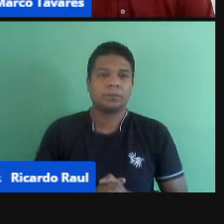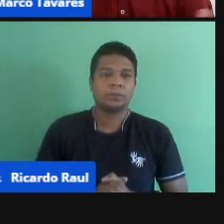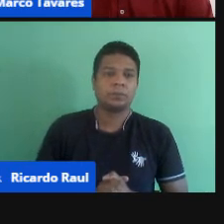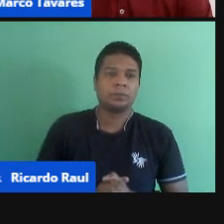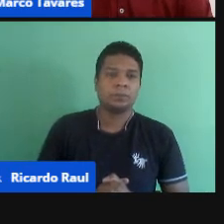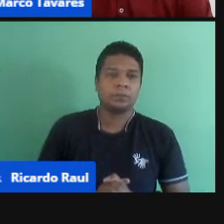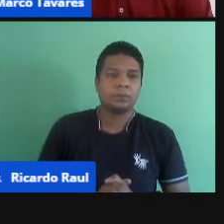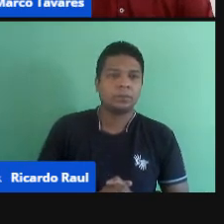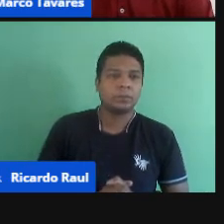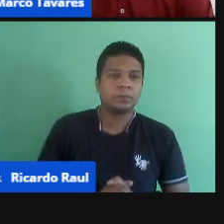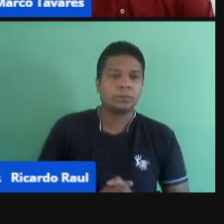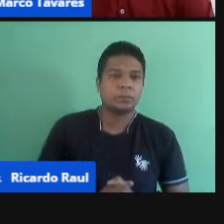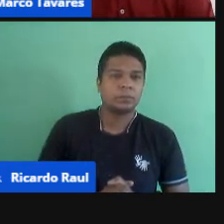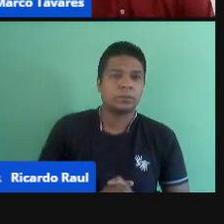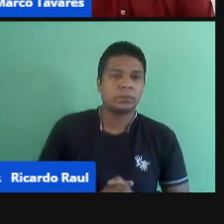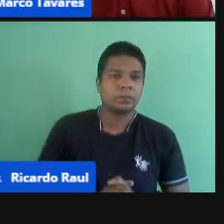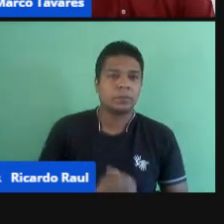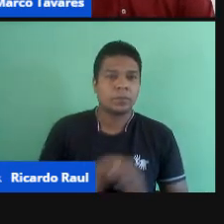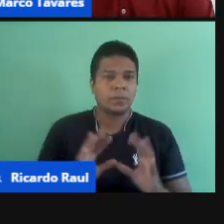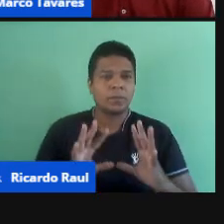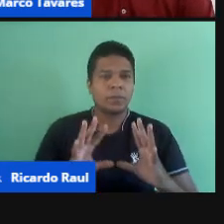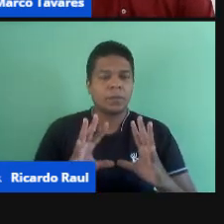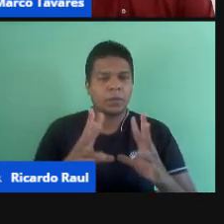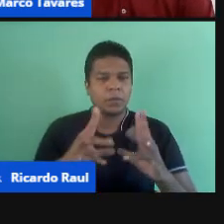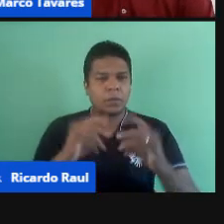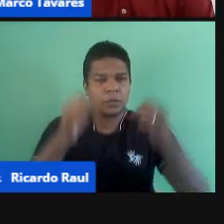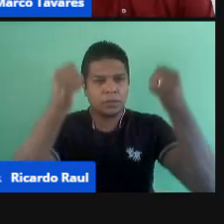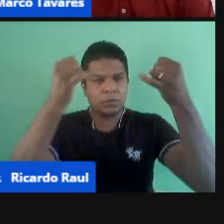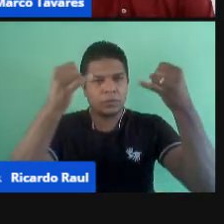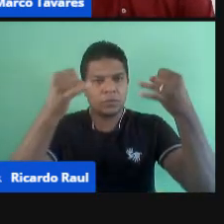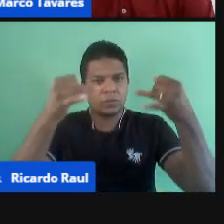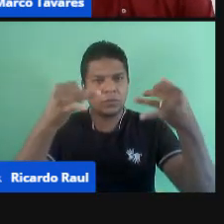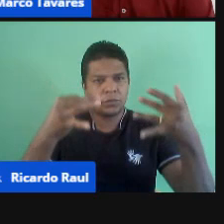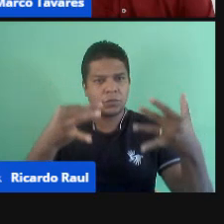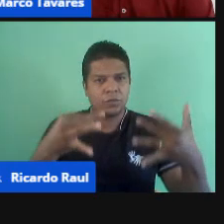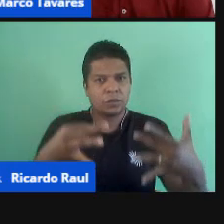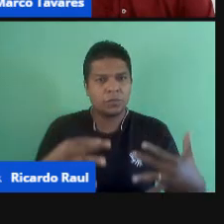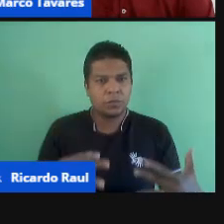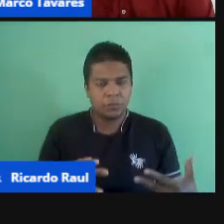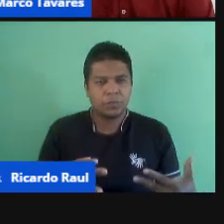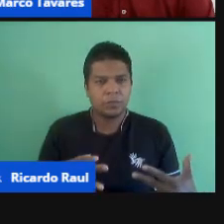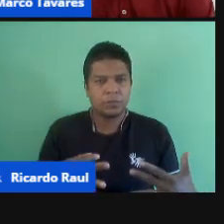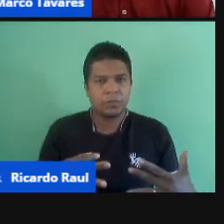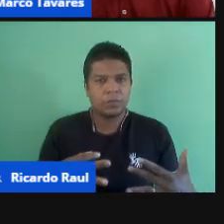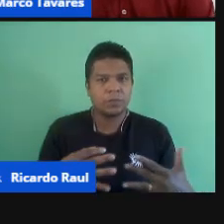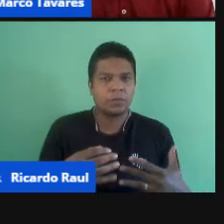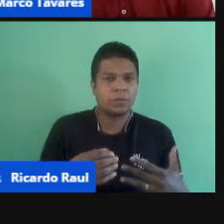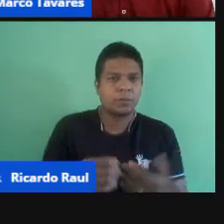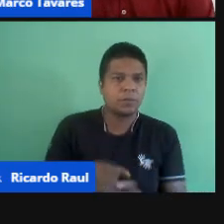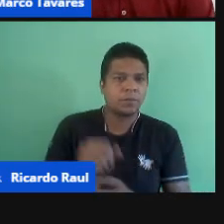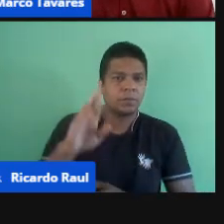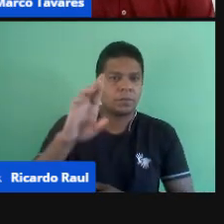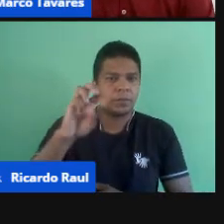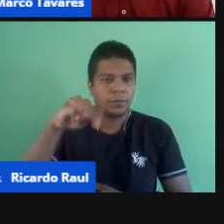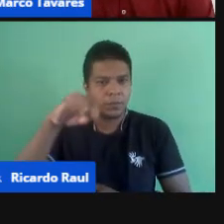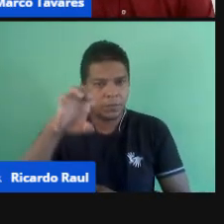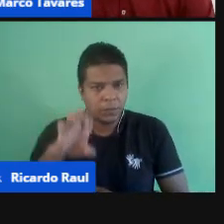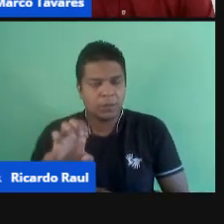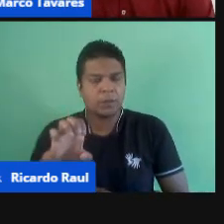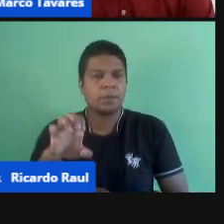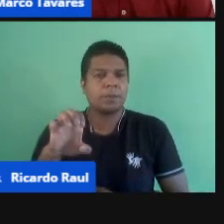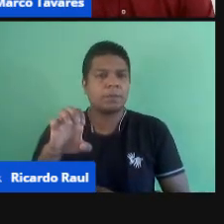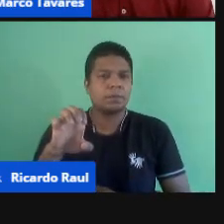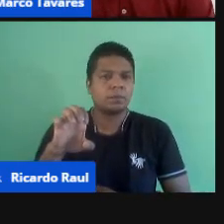esses, todo esse esboço que a gente faz das atividades da REME está